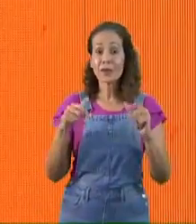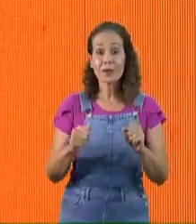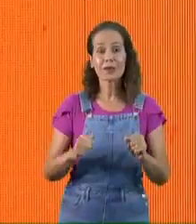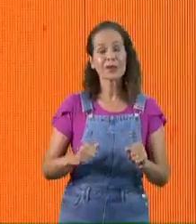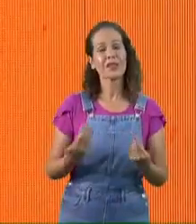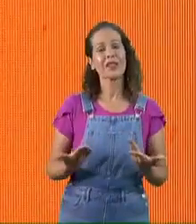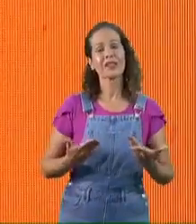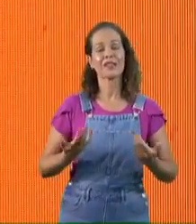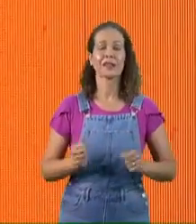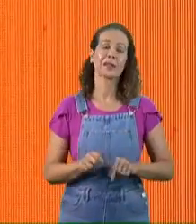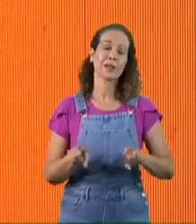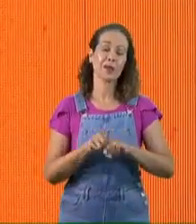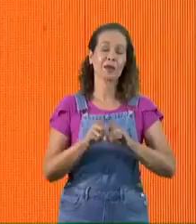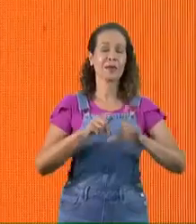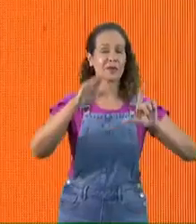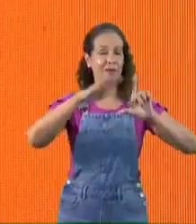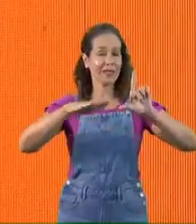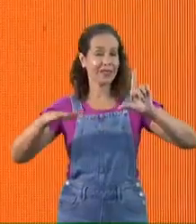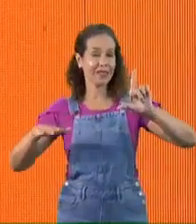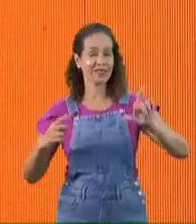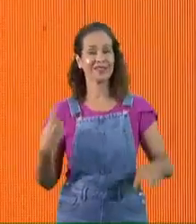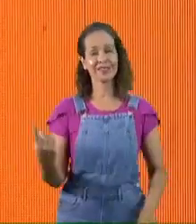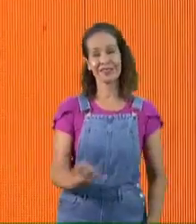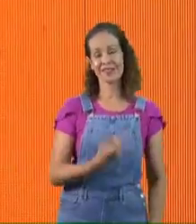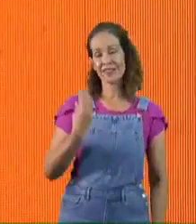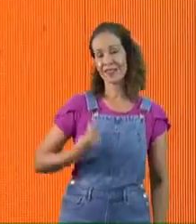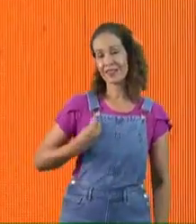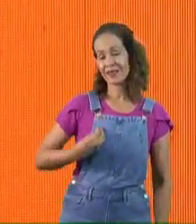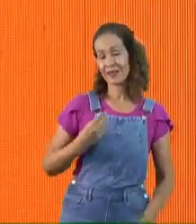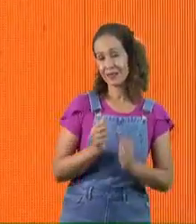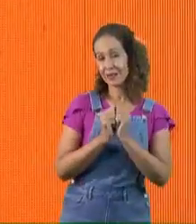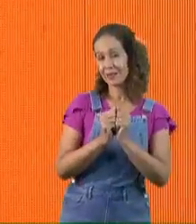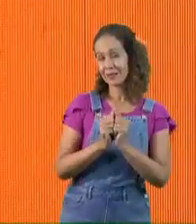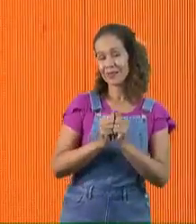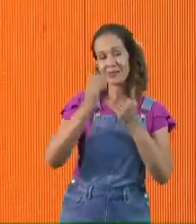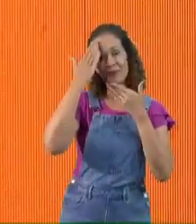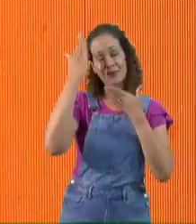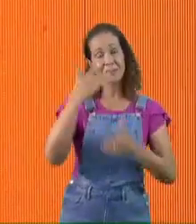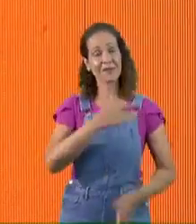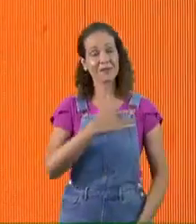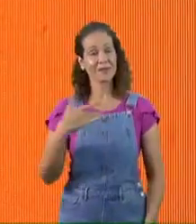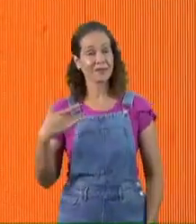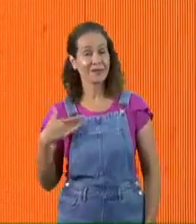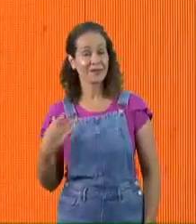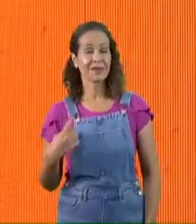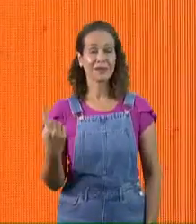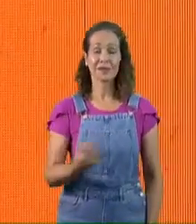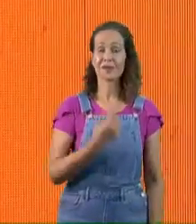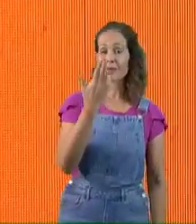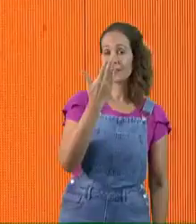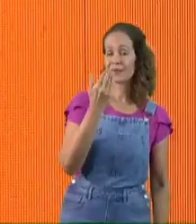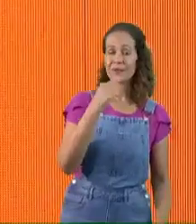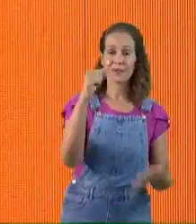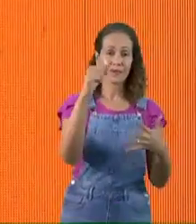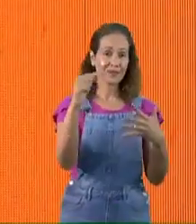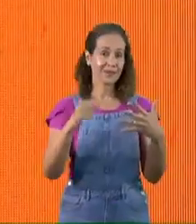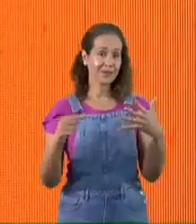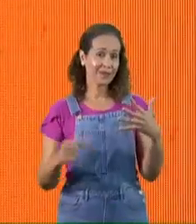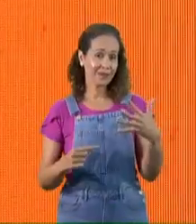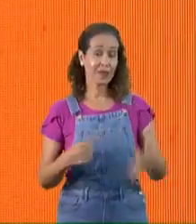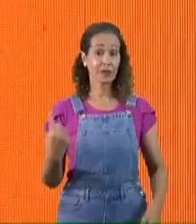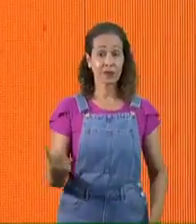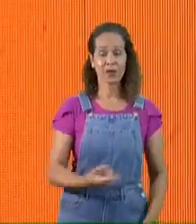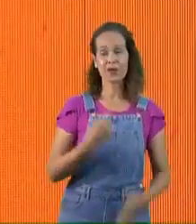programa lindo que o Senhor tem nos permitido, né, participar. Gratos pela nossa saúde, pelo nosso alimento. Quando nós